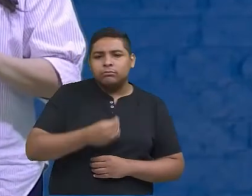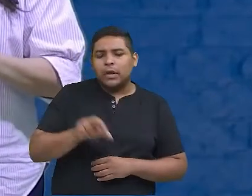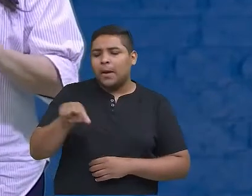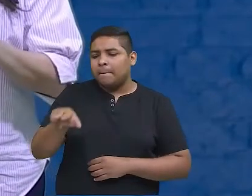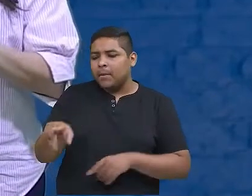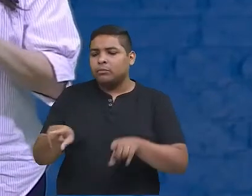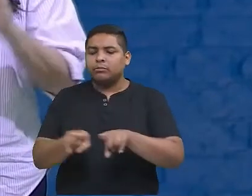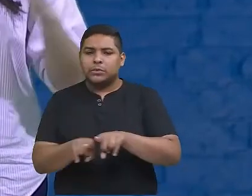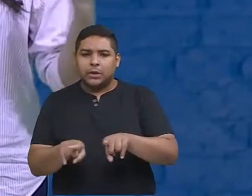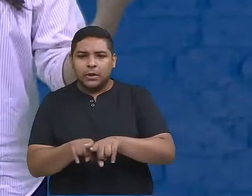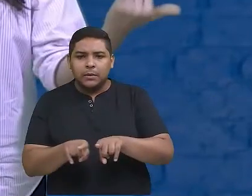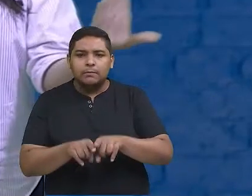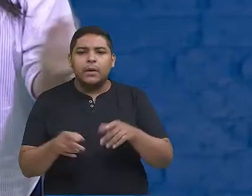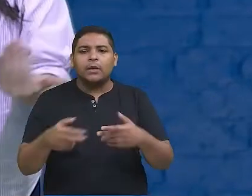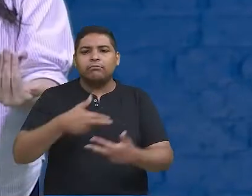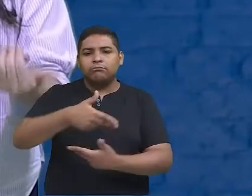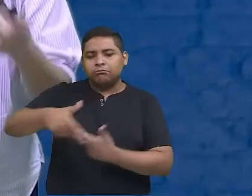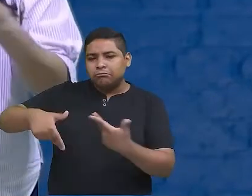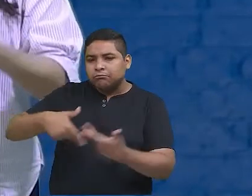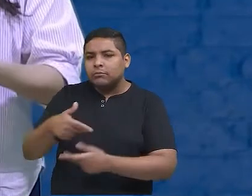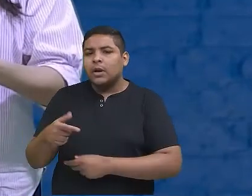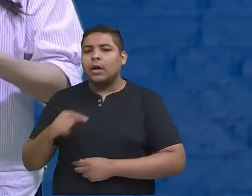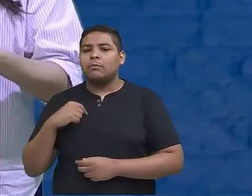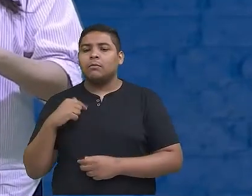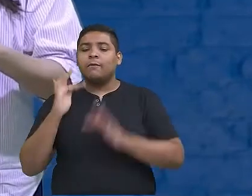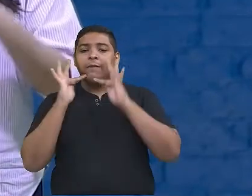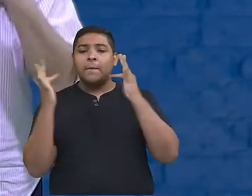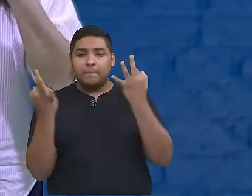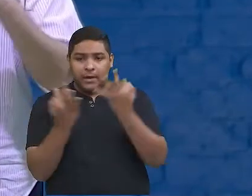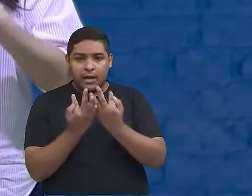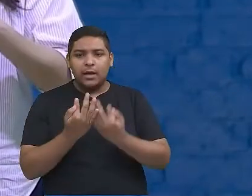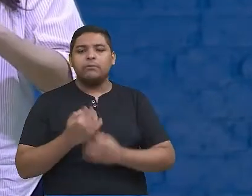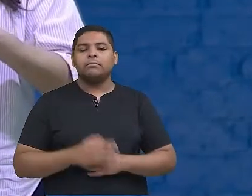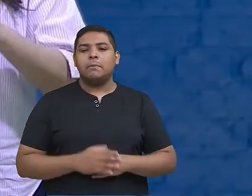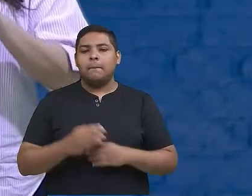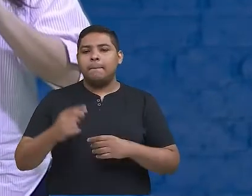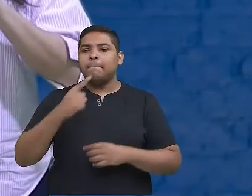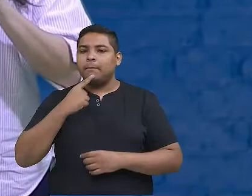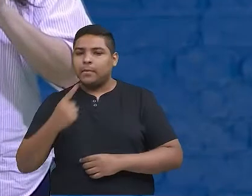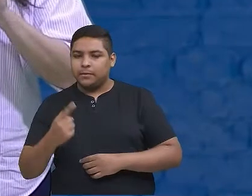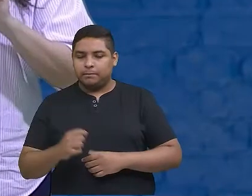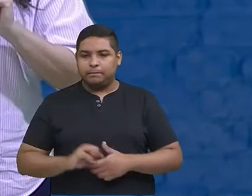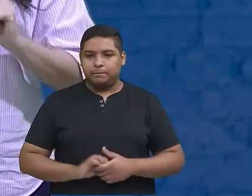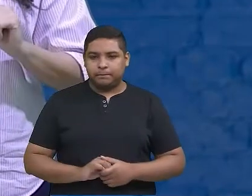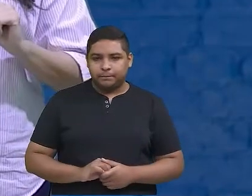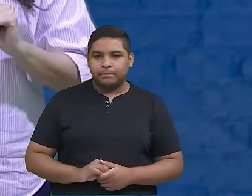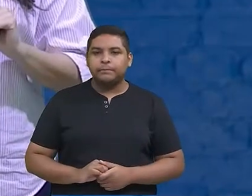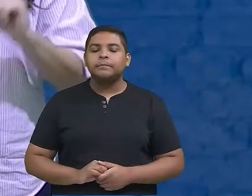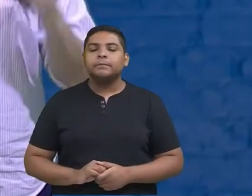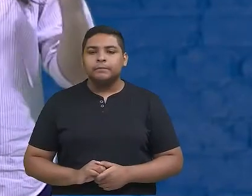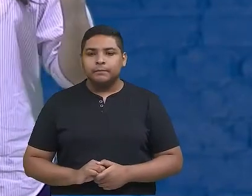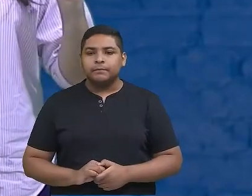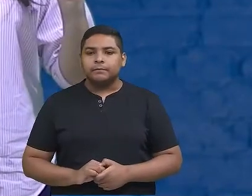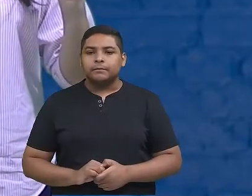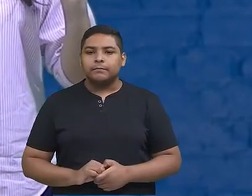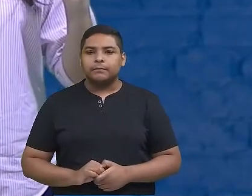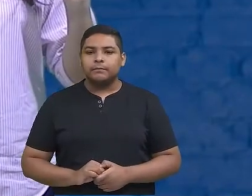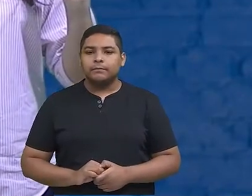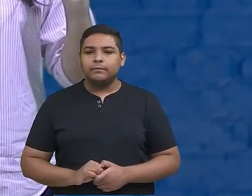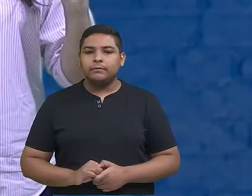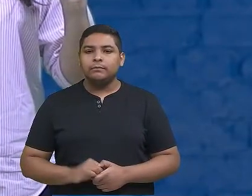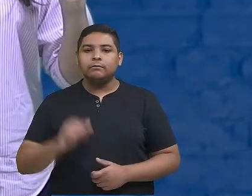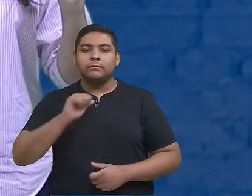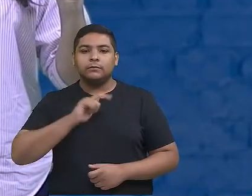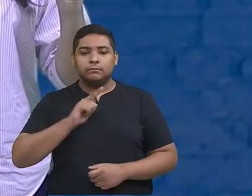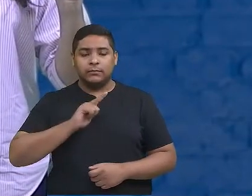São pessoas que estão ao nosso redor, beleza? Então, vocês estão vendo aí uma figurinha aqui